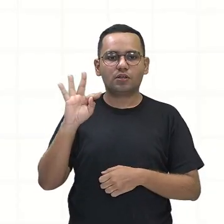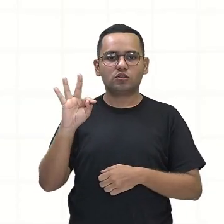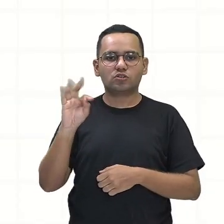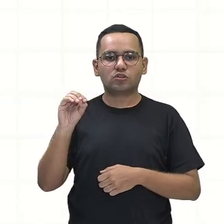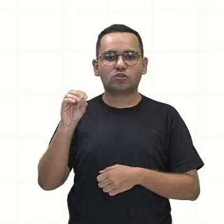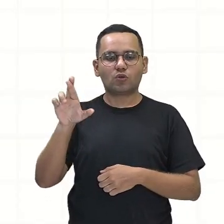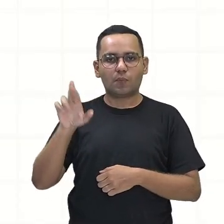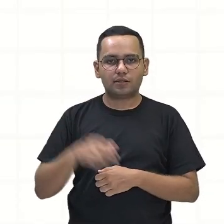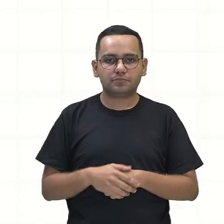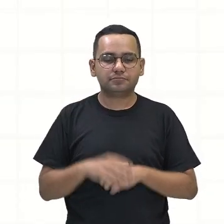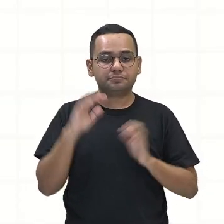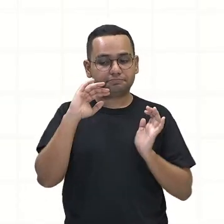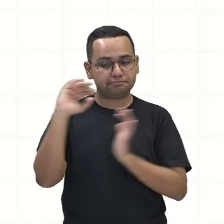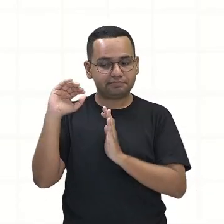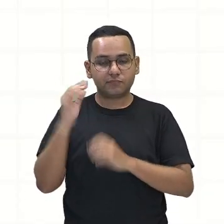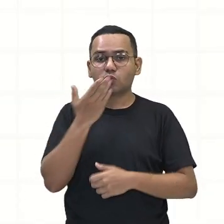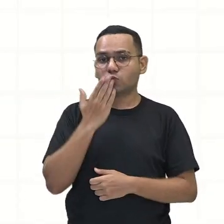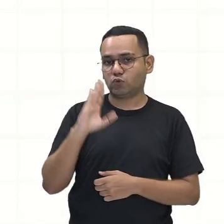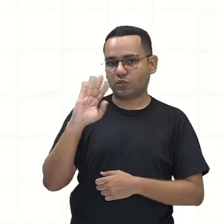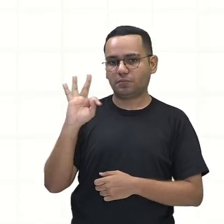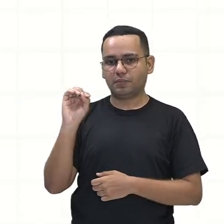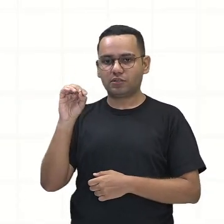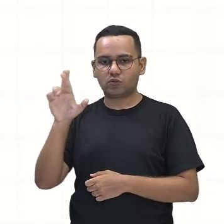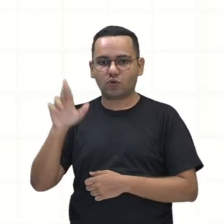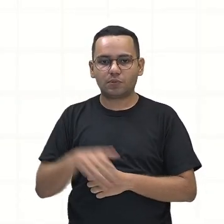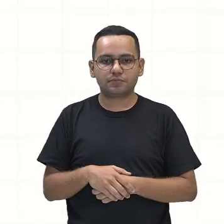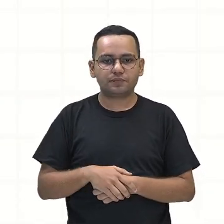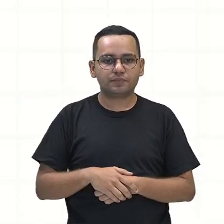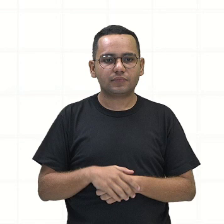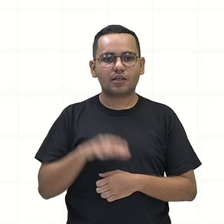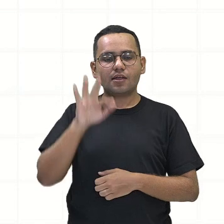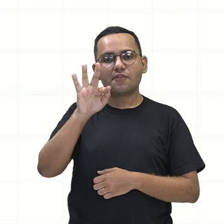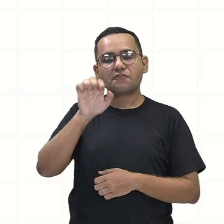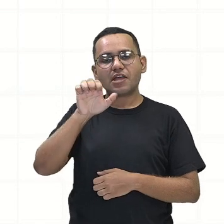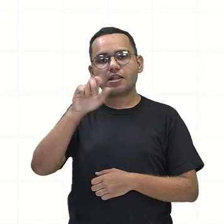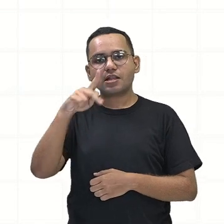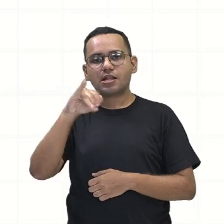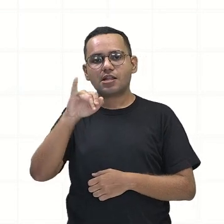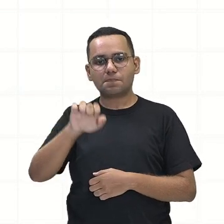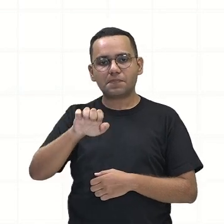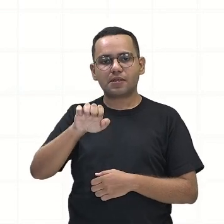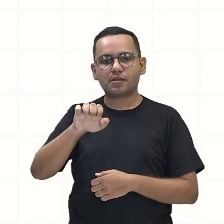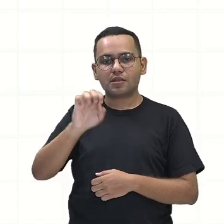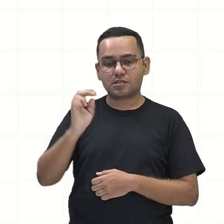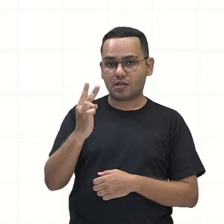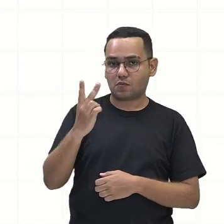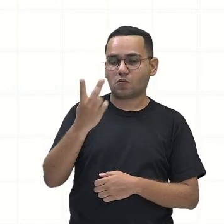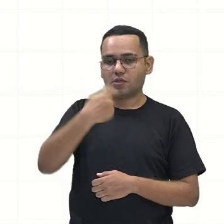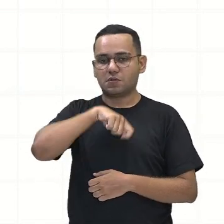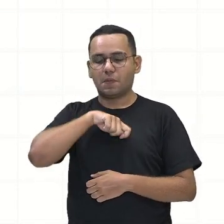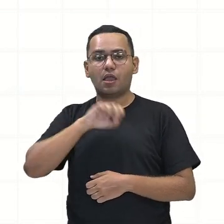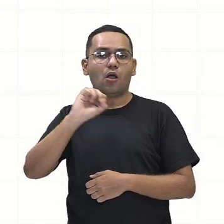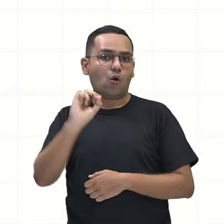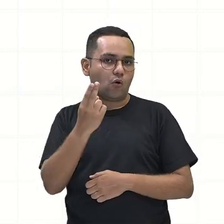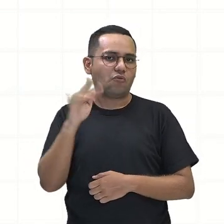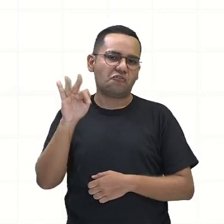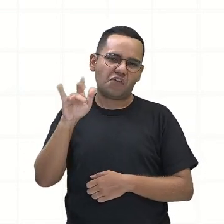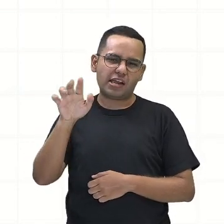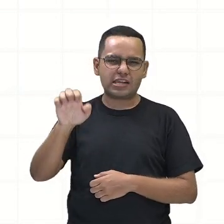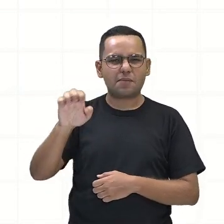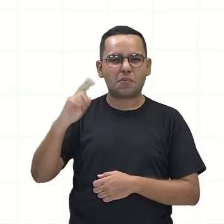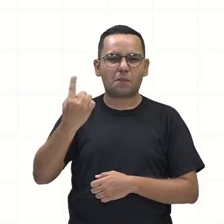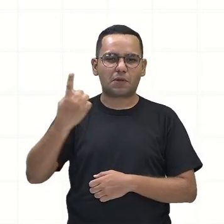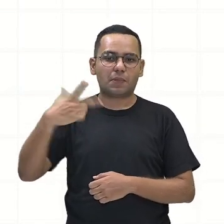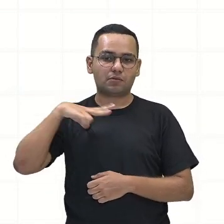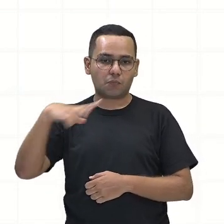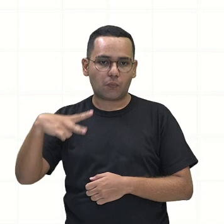Nesse juramento, o Felipe II da Espanha ou Felipe I de Portugal assumiu vários compromissos